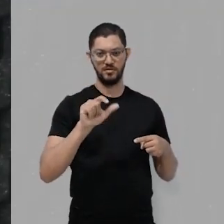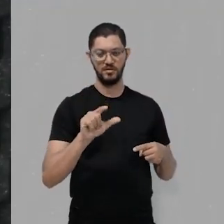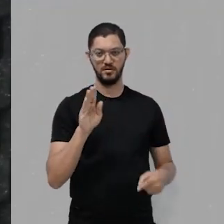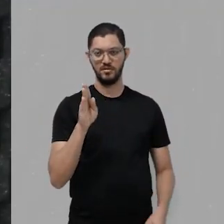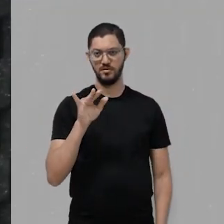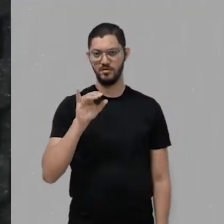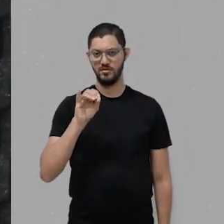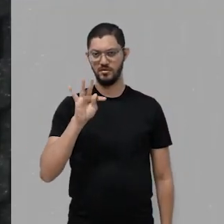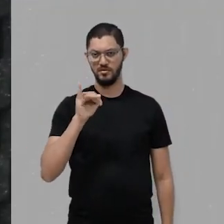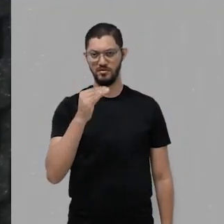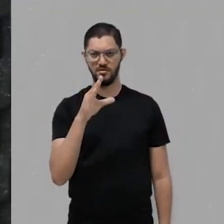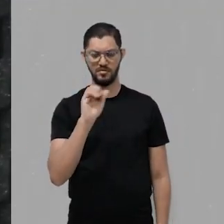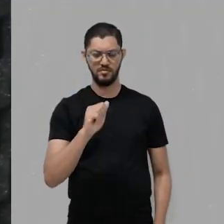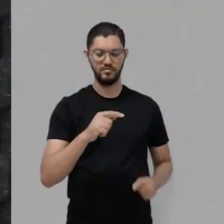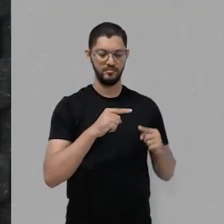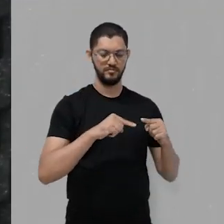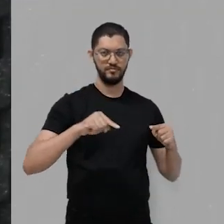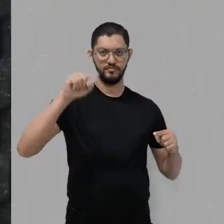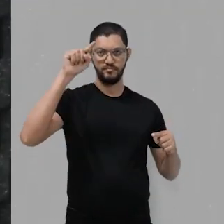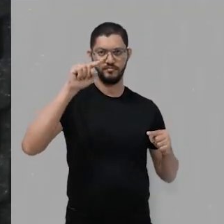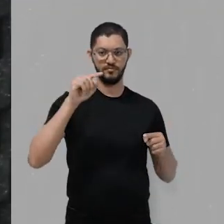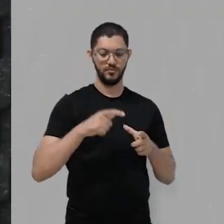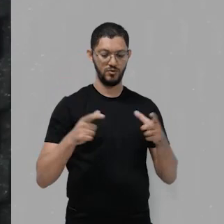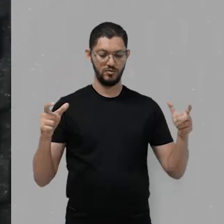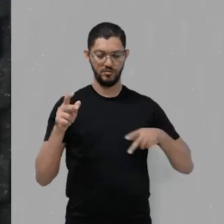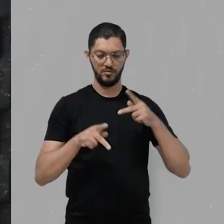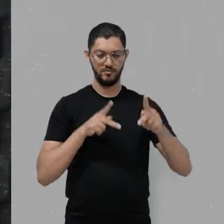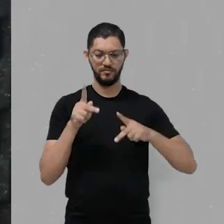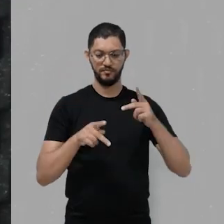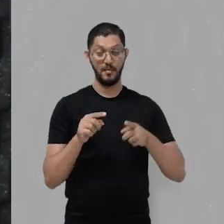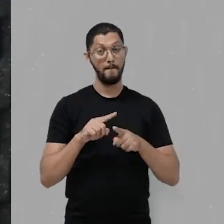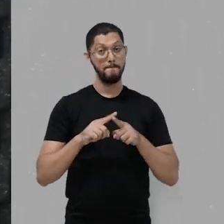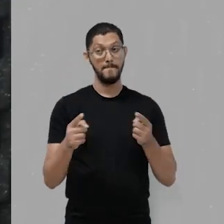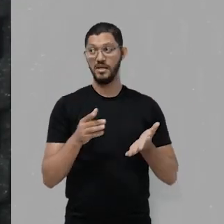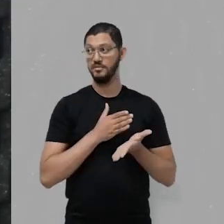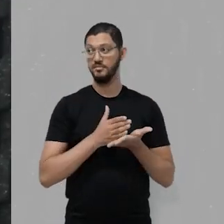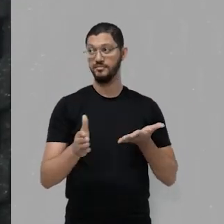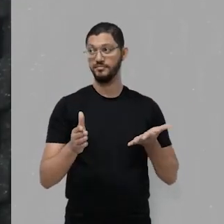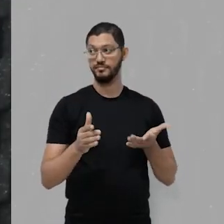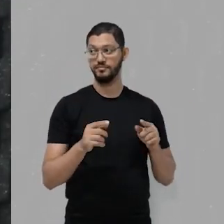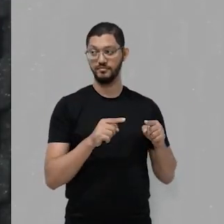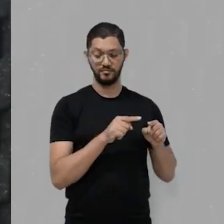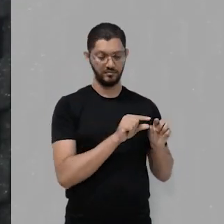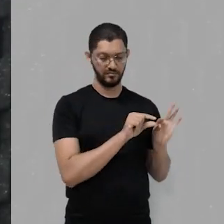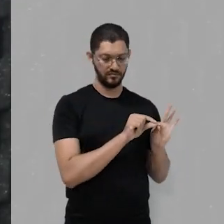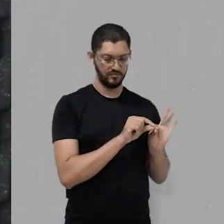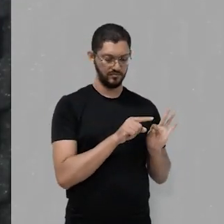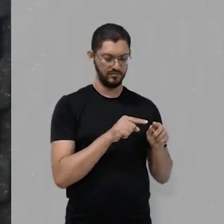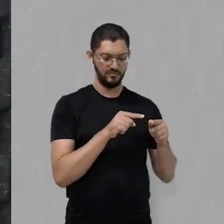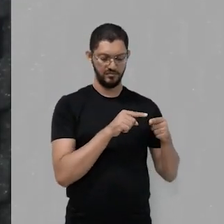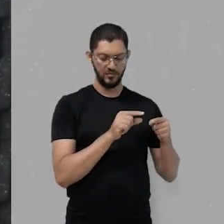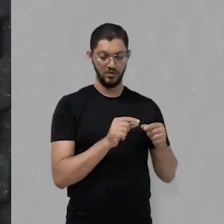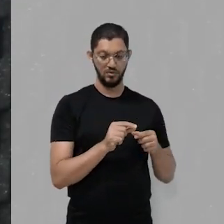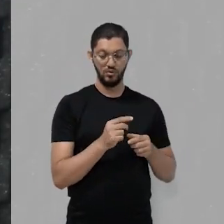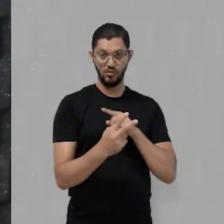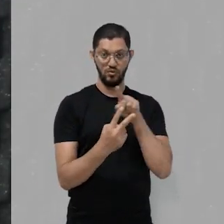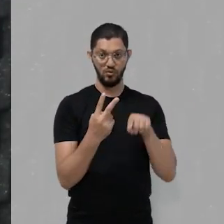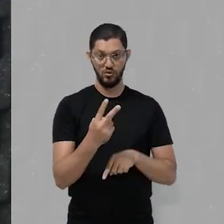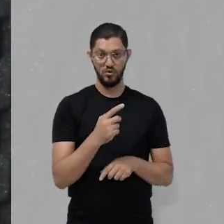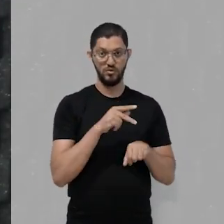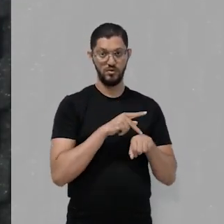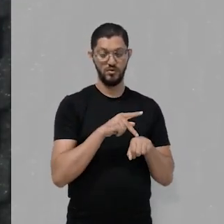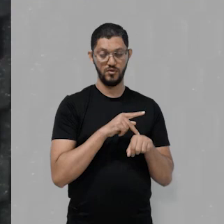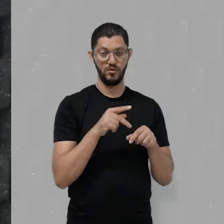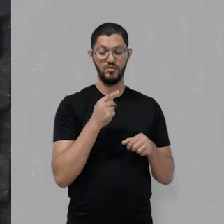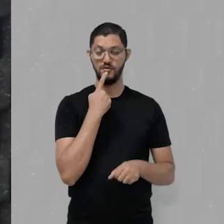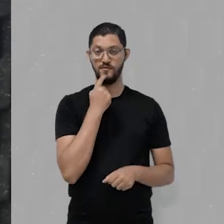potencial biótico de crescimento de uma população. Mas, inicialmente, o crescimento real e, e a